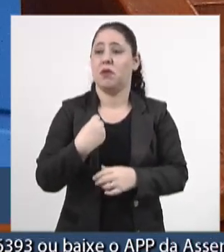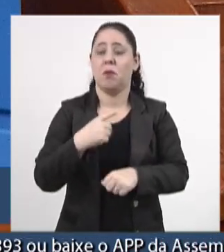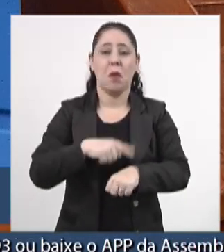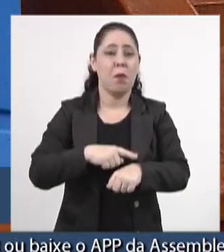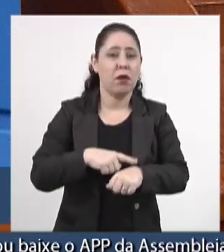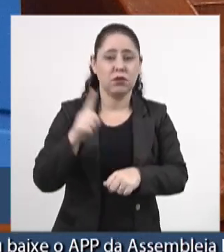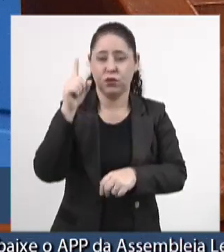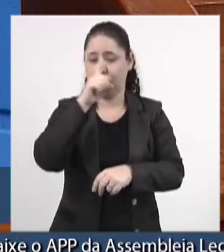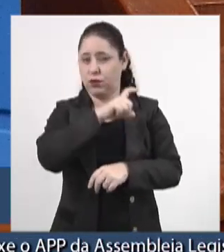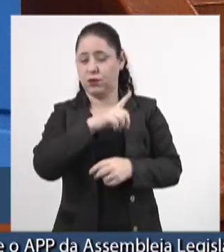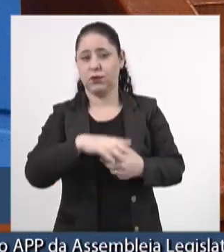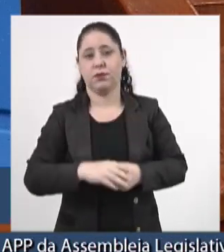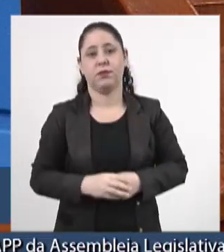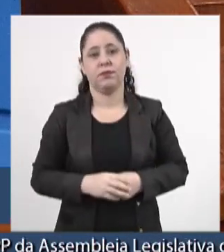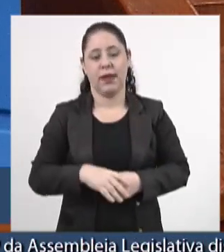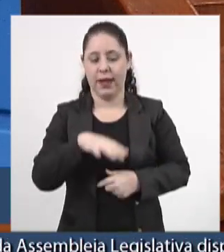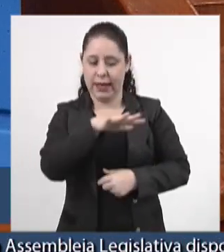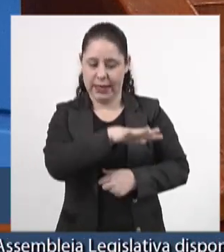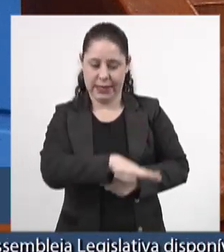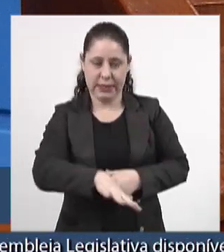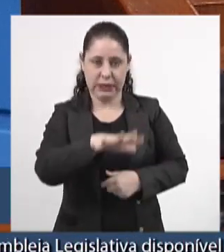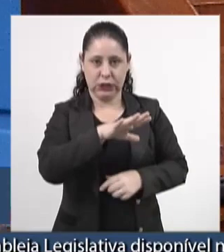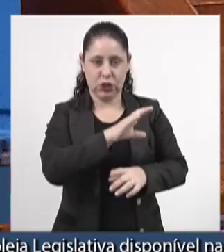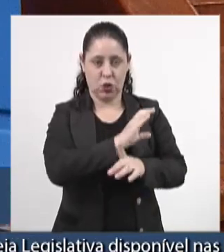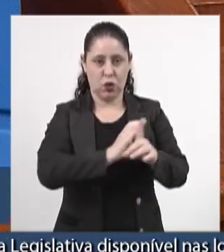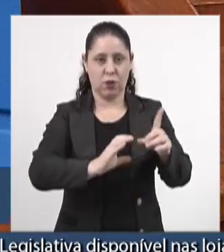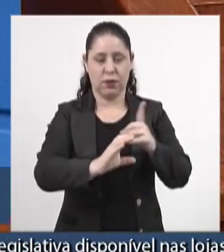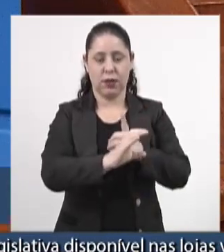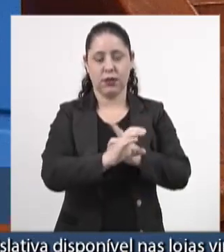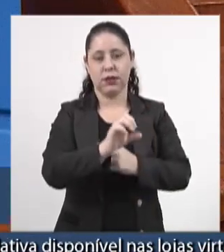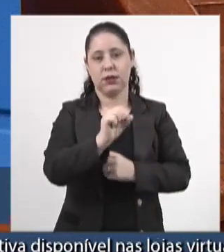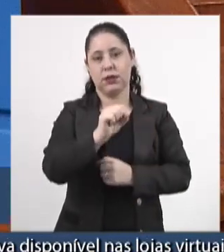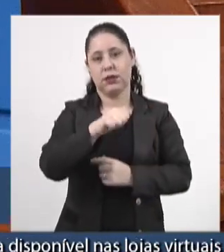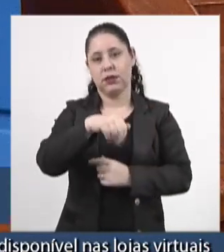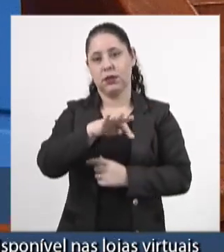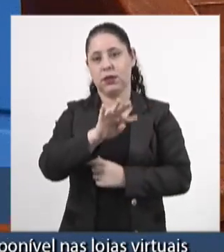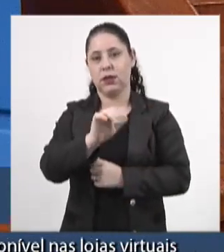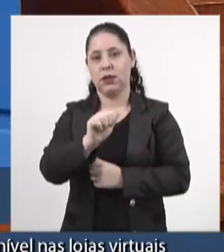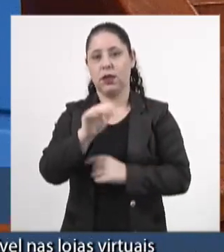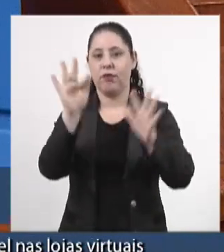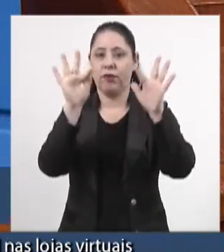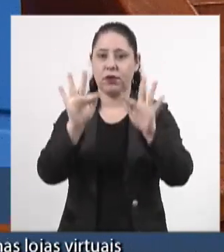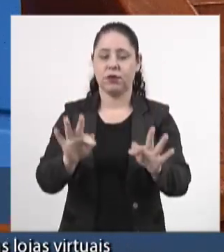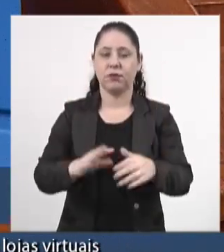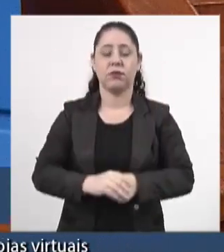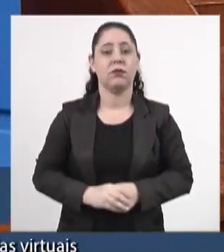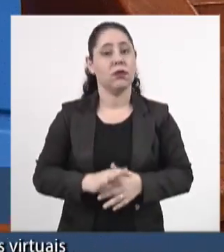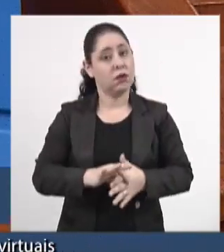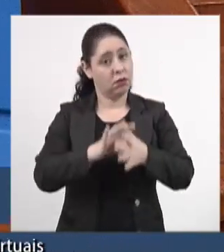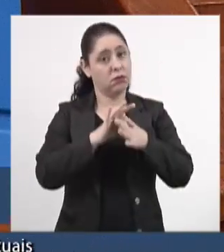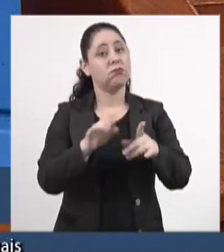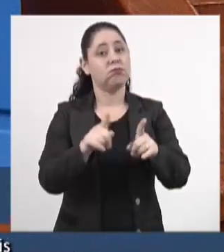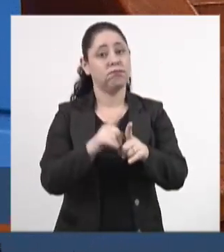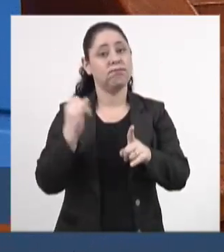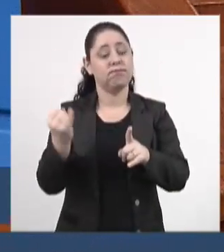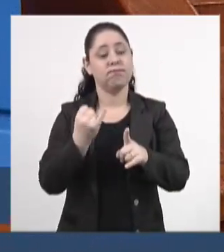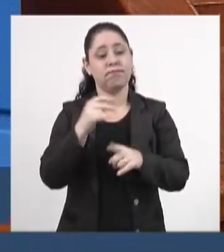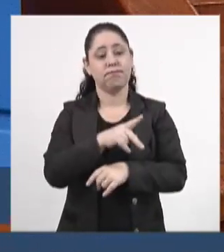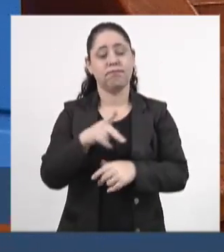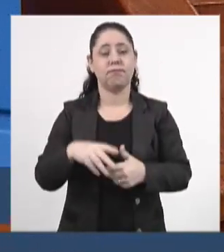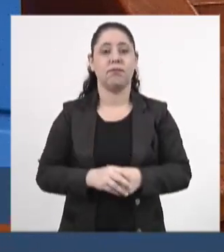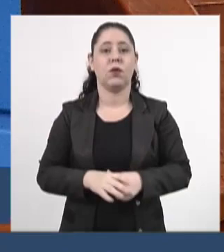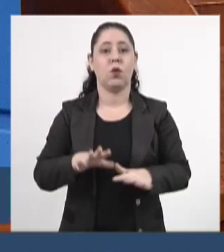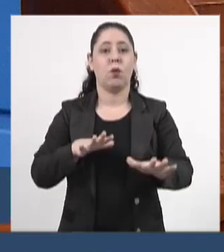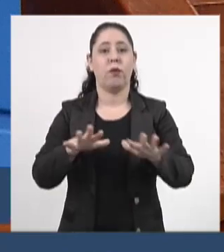degradantes nesta área, na comunidade Santa Felicidade. Vale destacar ainda, presidente, que